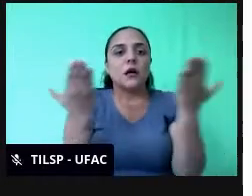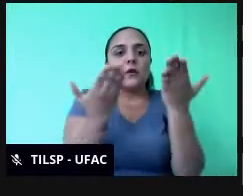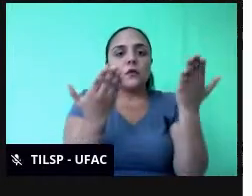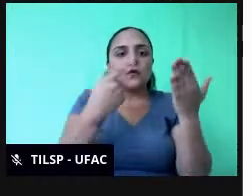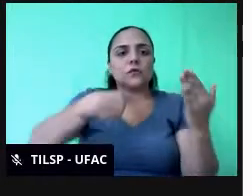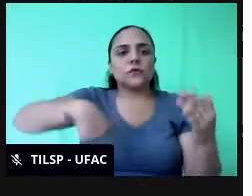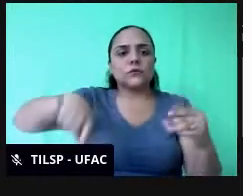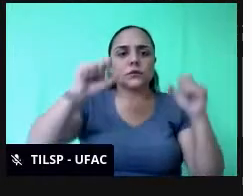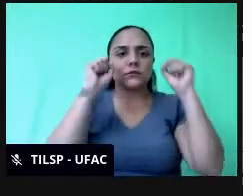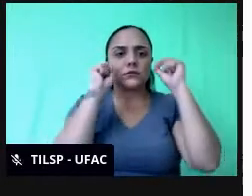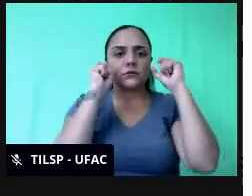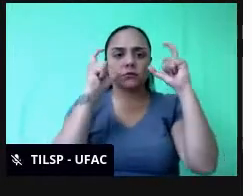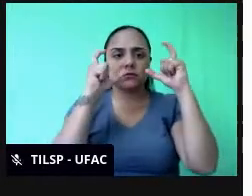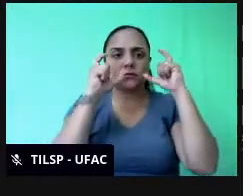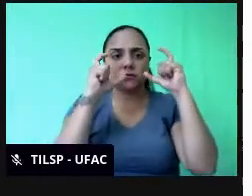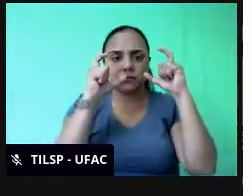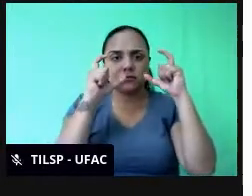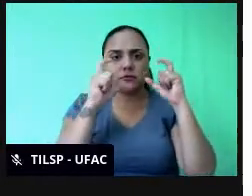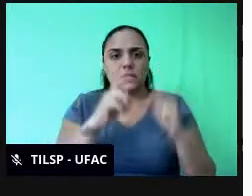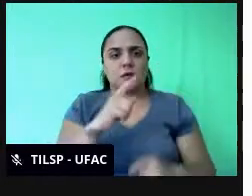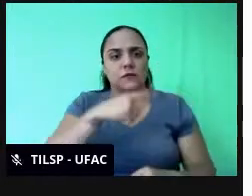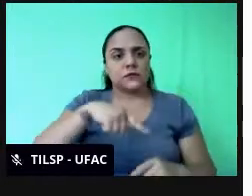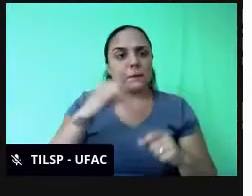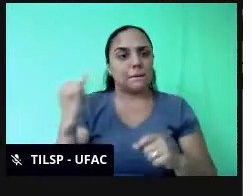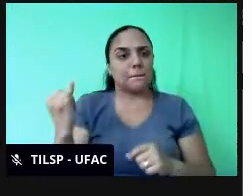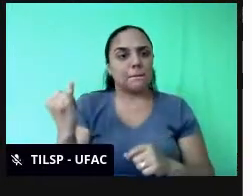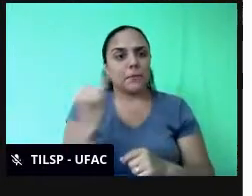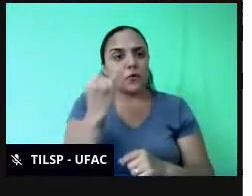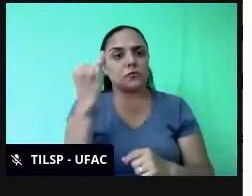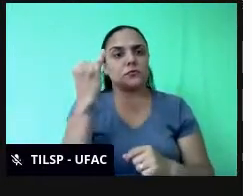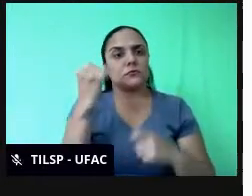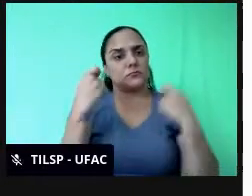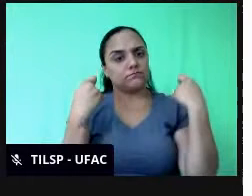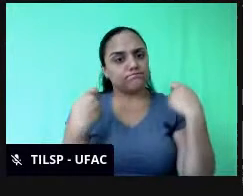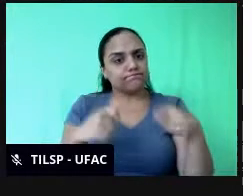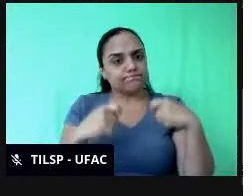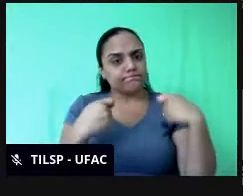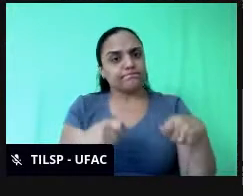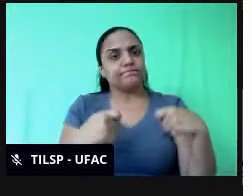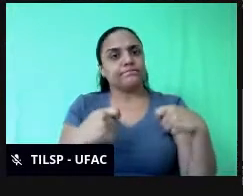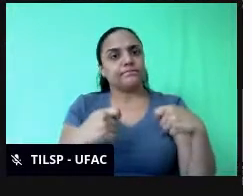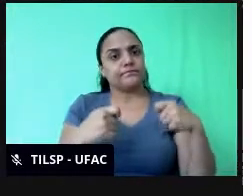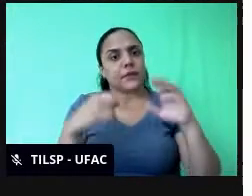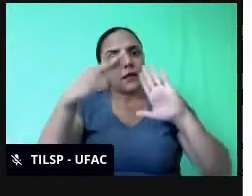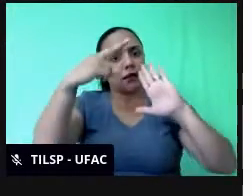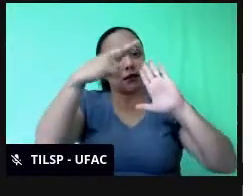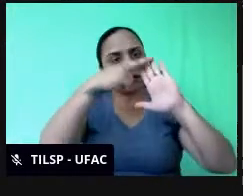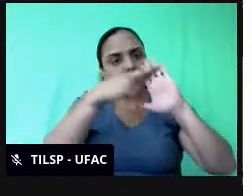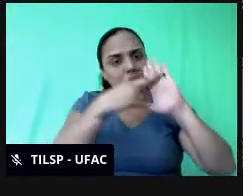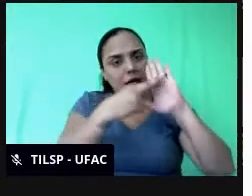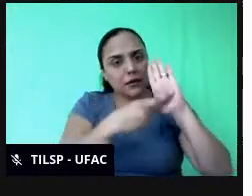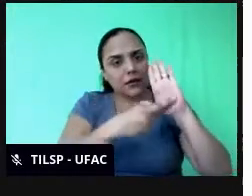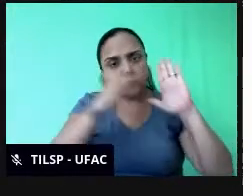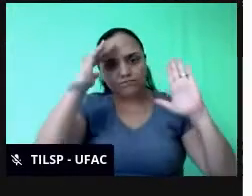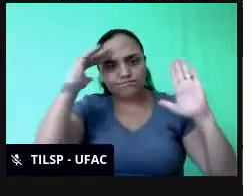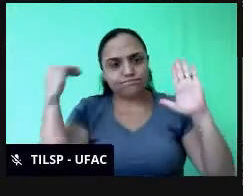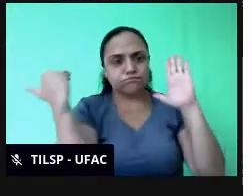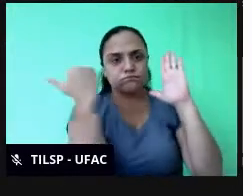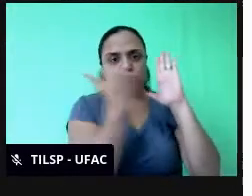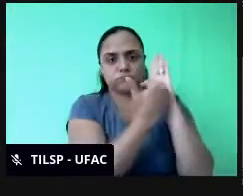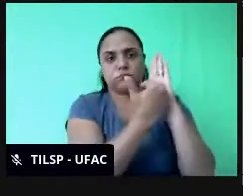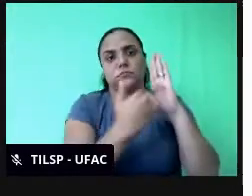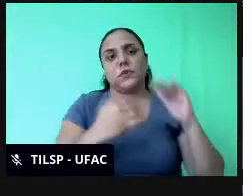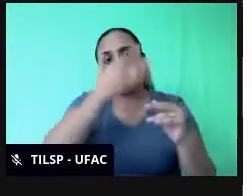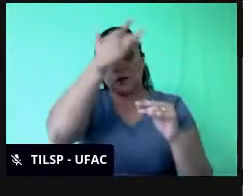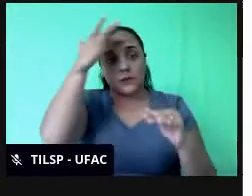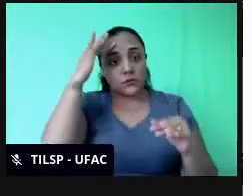desse cenário, é essencial que a gente siga a recomendação de maior aporte proteico para atletas e